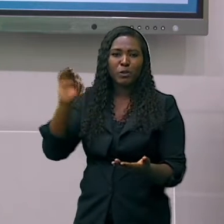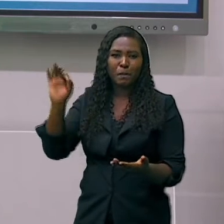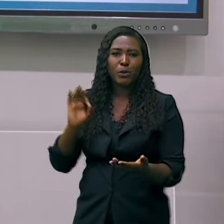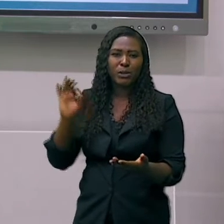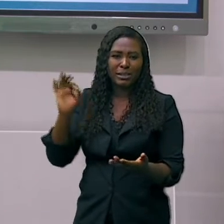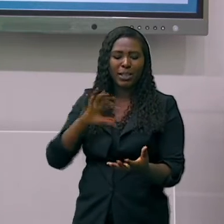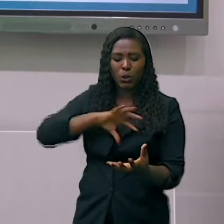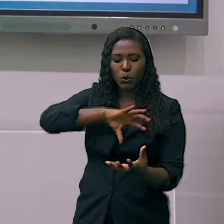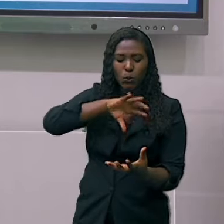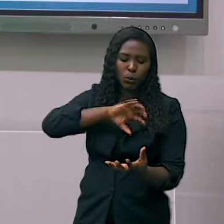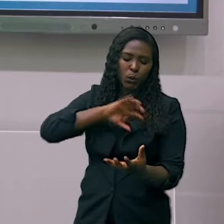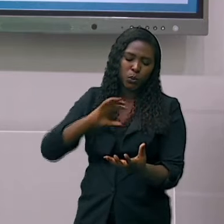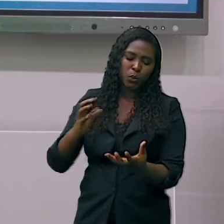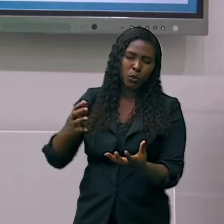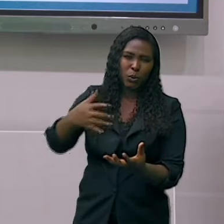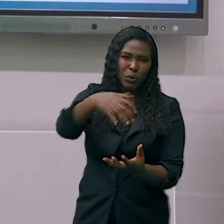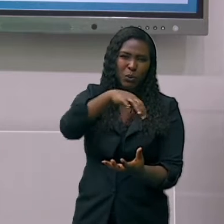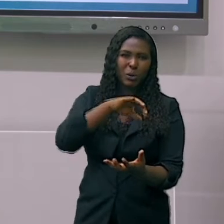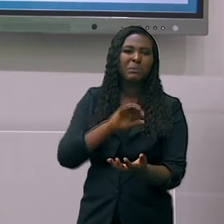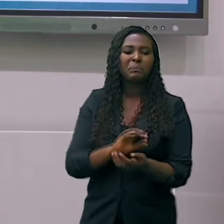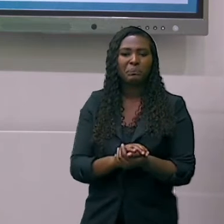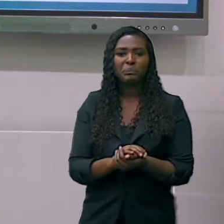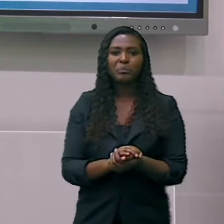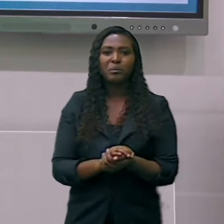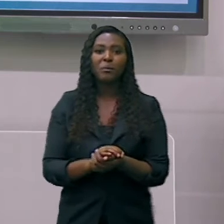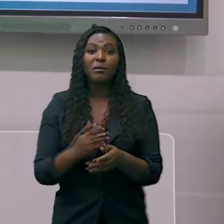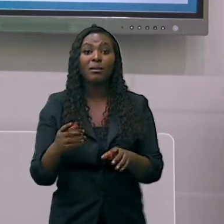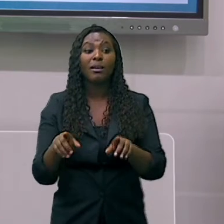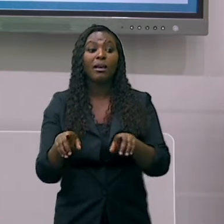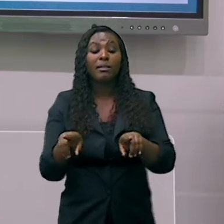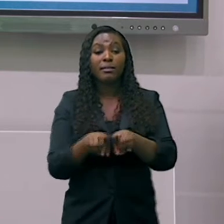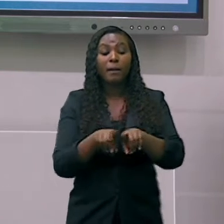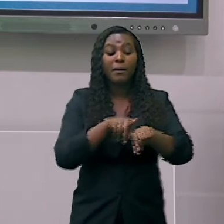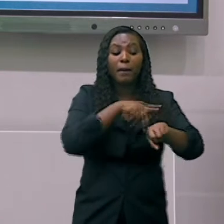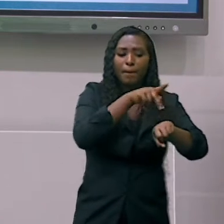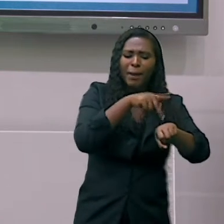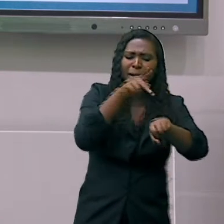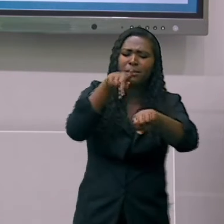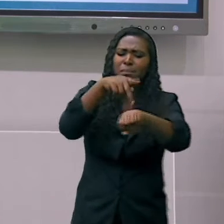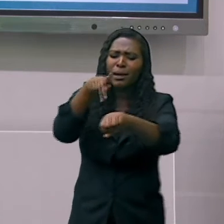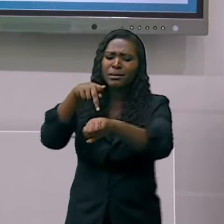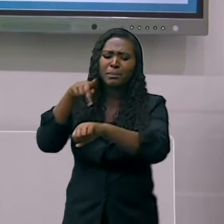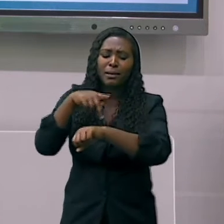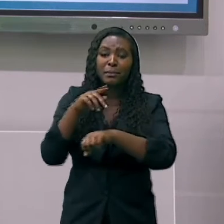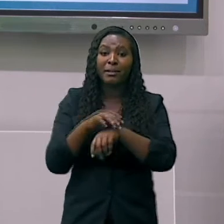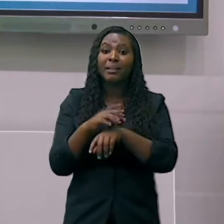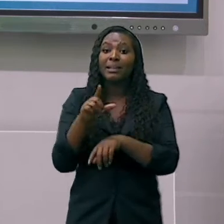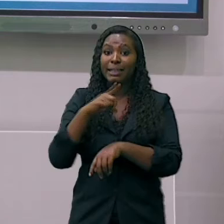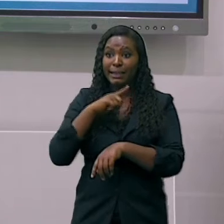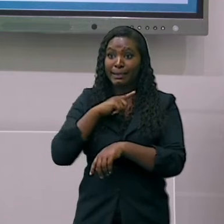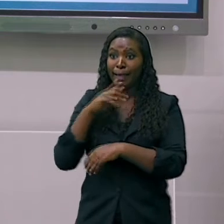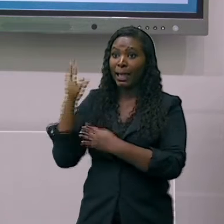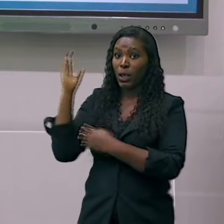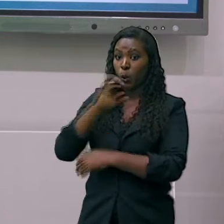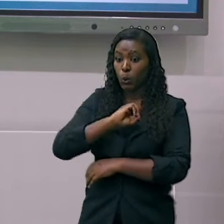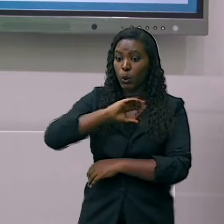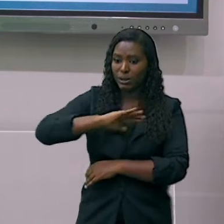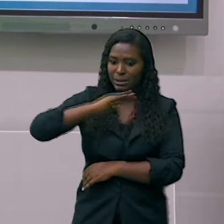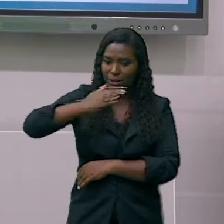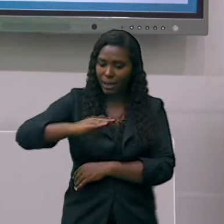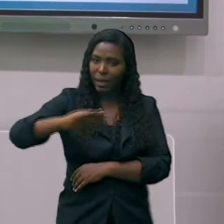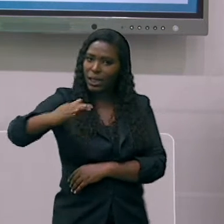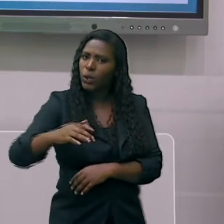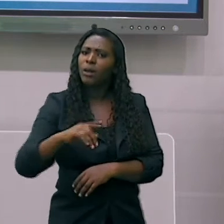econômicas para os países que são banhados por estas águas, por atividades econômicas como a pesca,